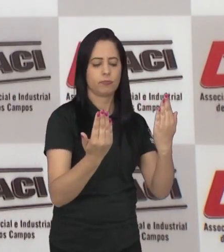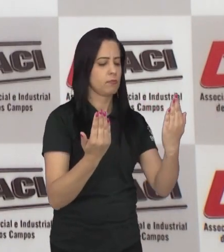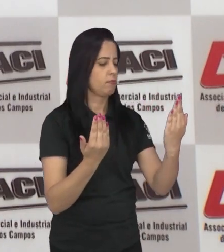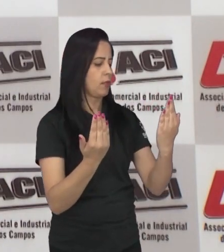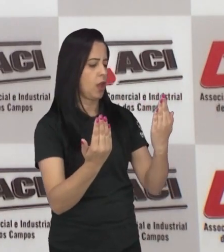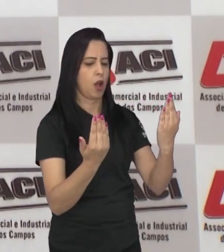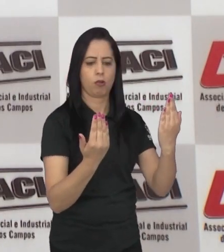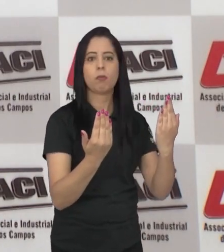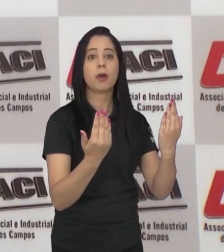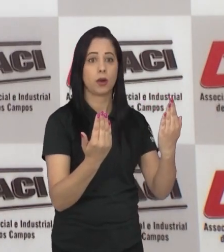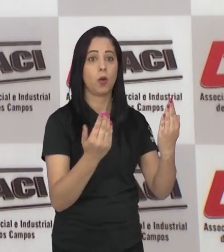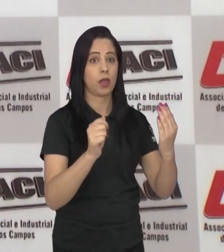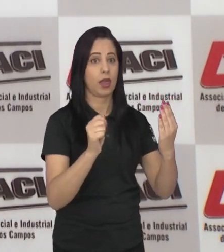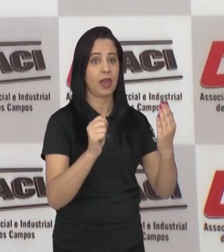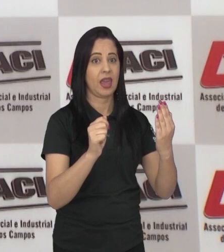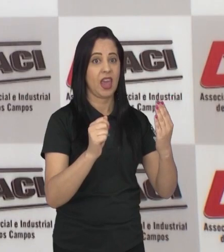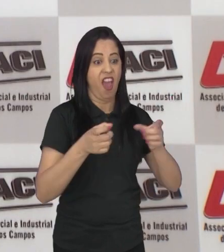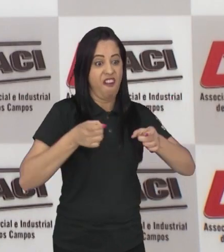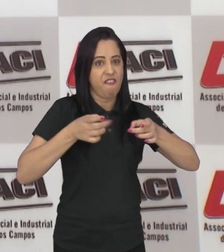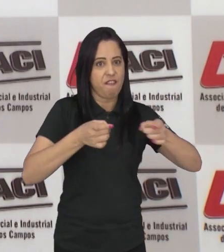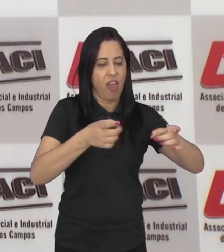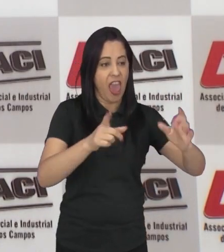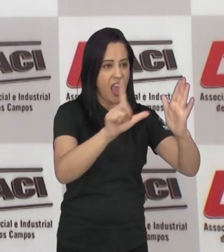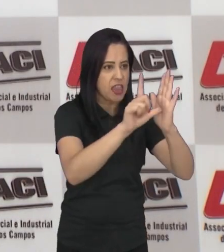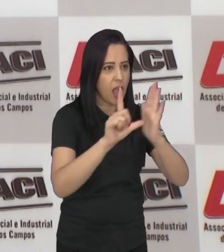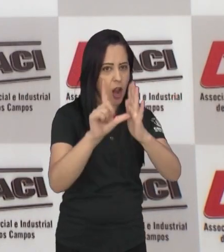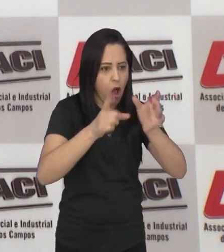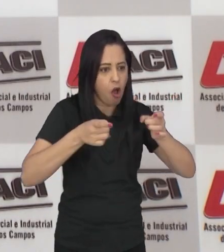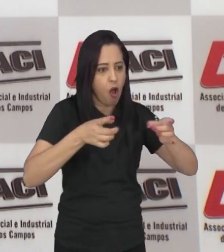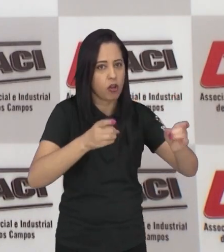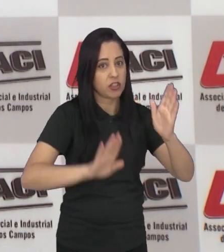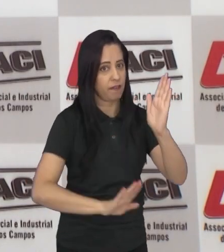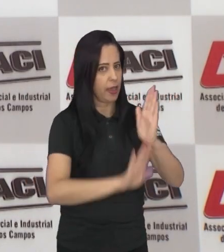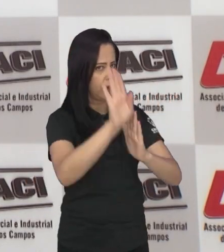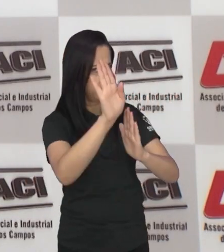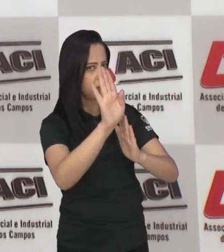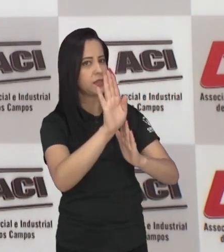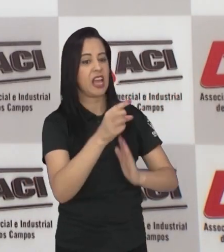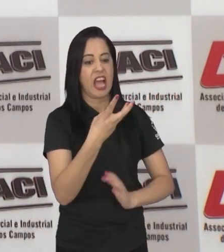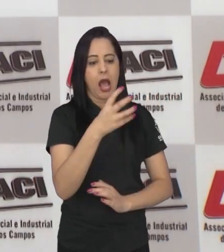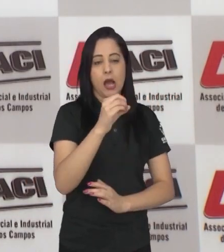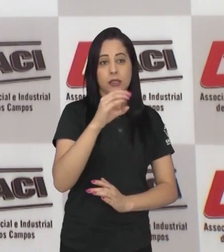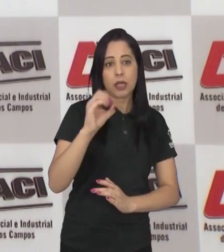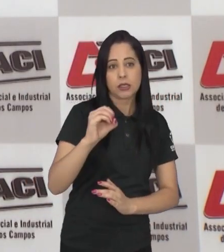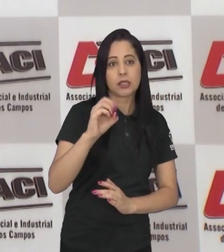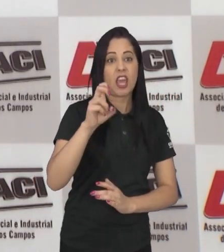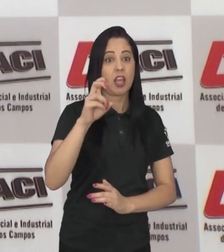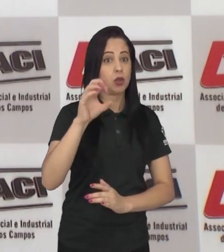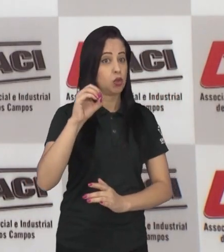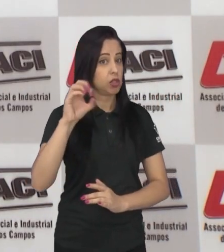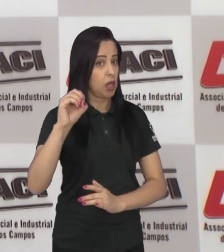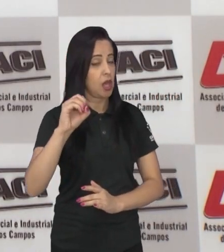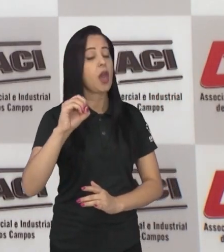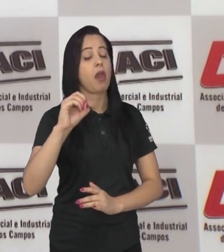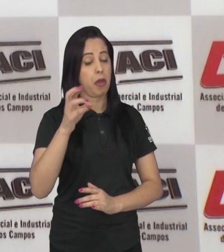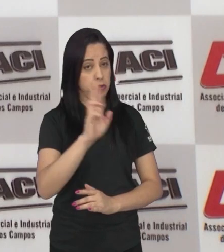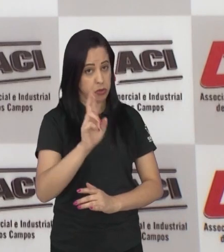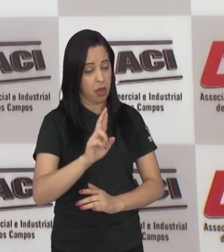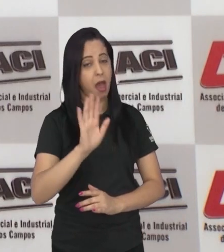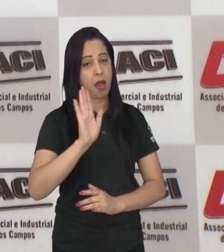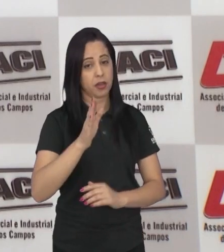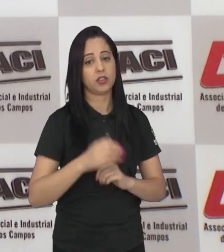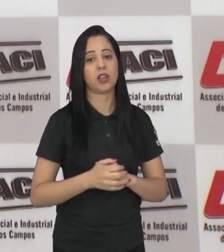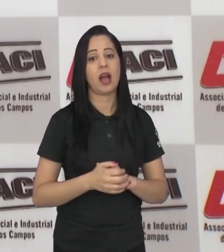nas pesquisas que nós fizemos agora, nesse final do ano, a expectativa é muito boa. Inclusive o ticket médio aumentou de R$300 para